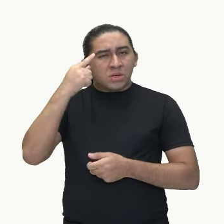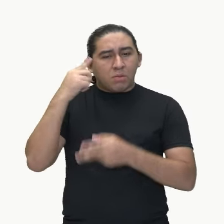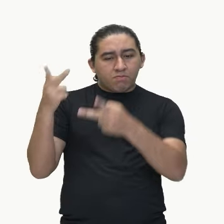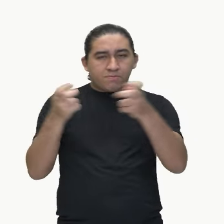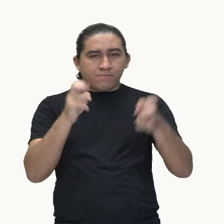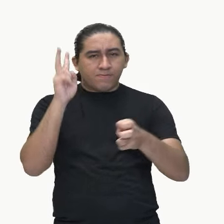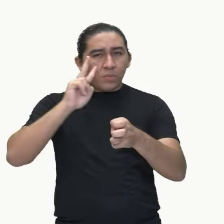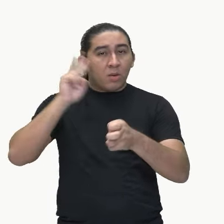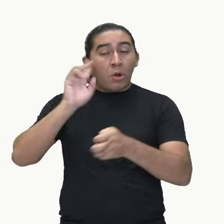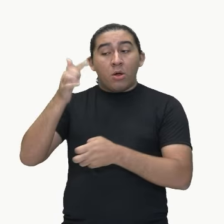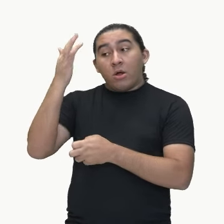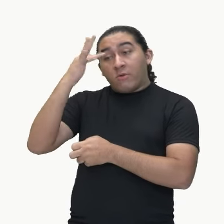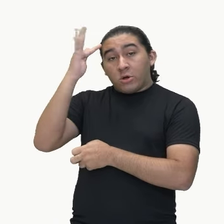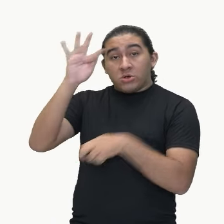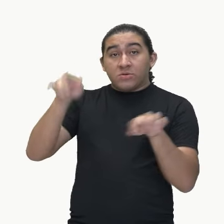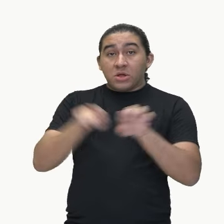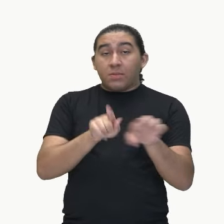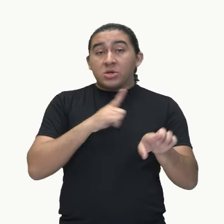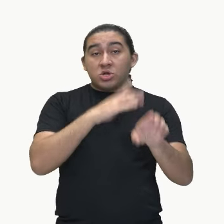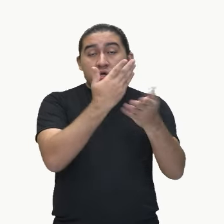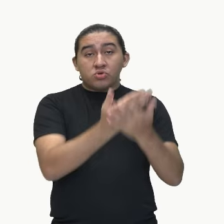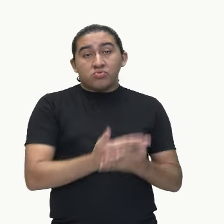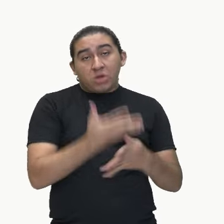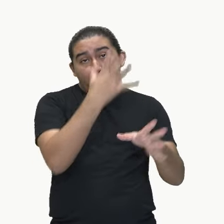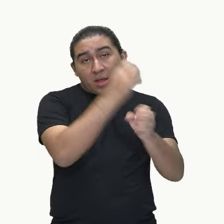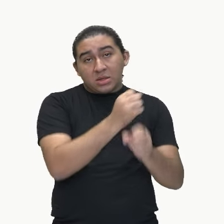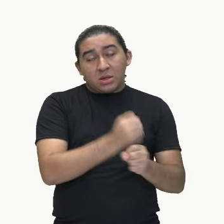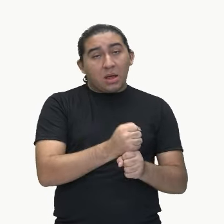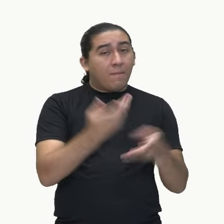primeiros filósofos também eram matemáticos, eram físicos, eram